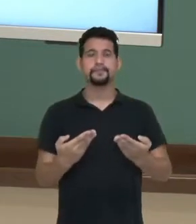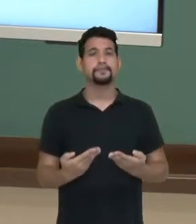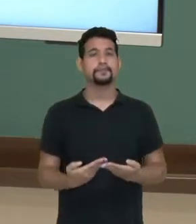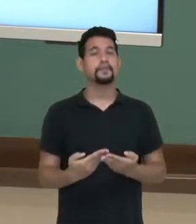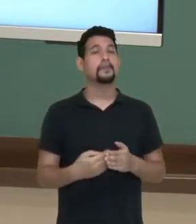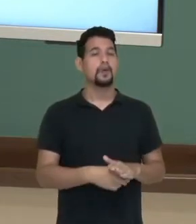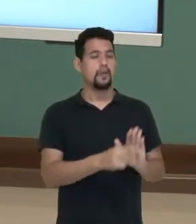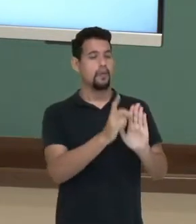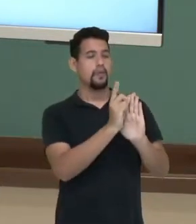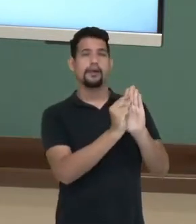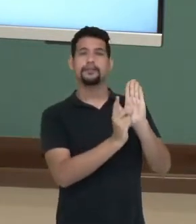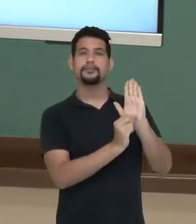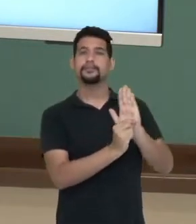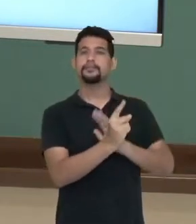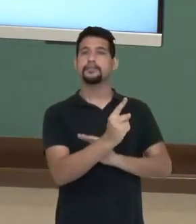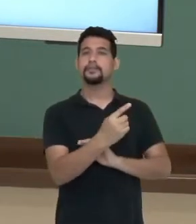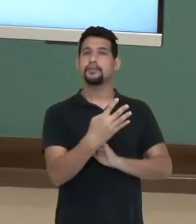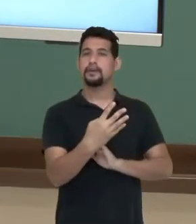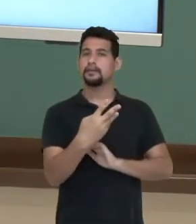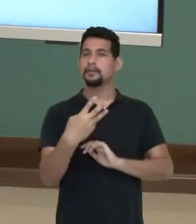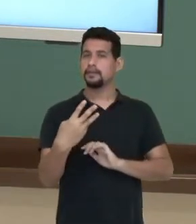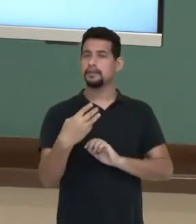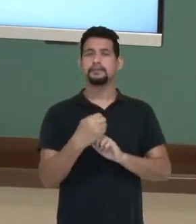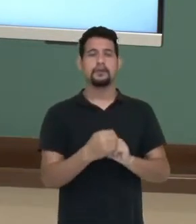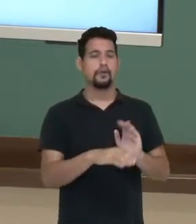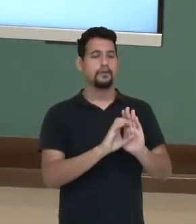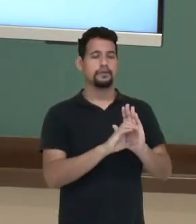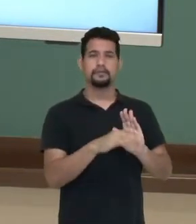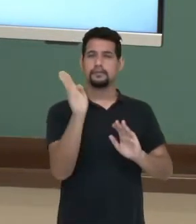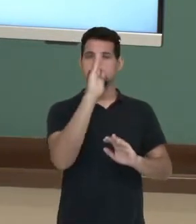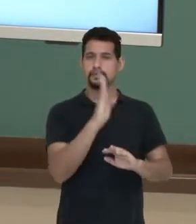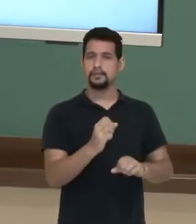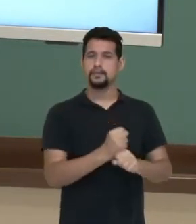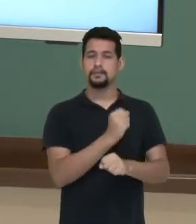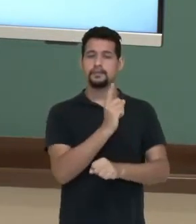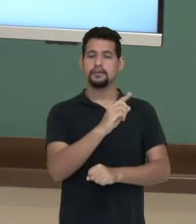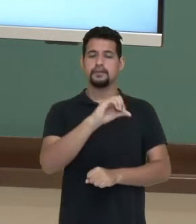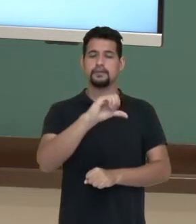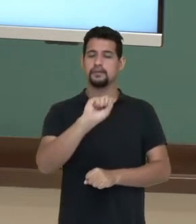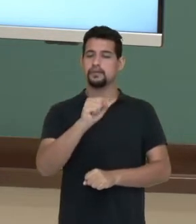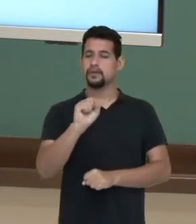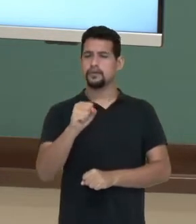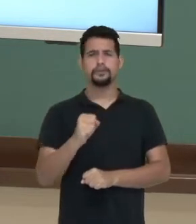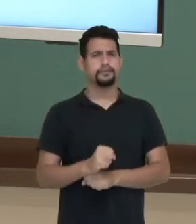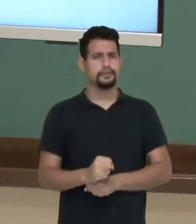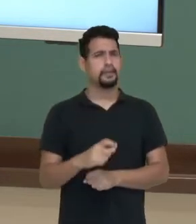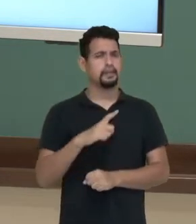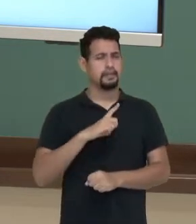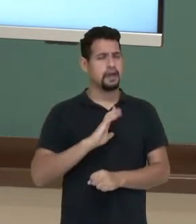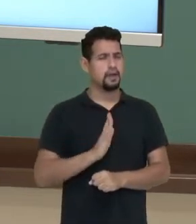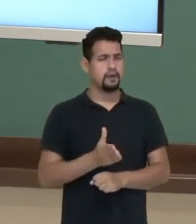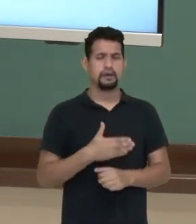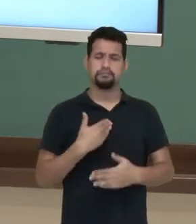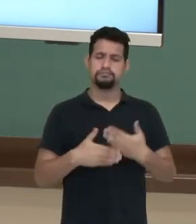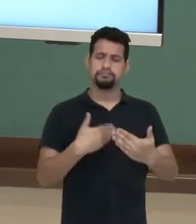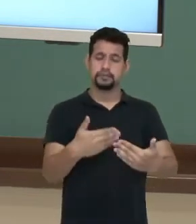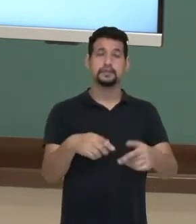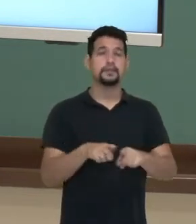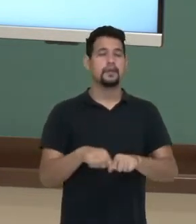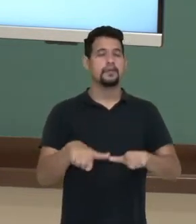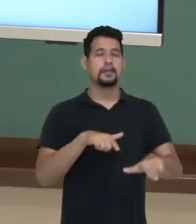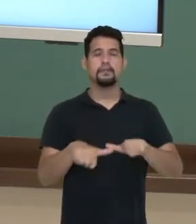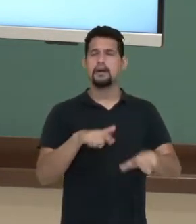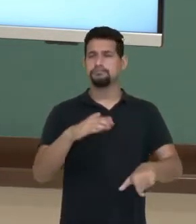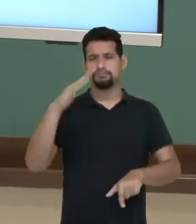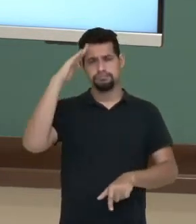artigo 143 da Constituição Brasileira de 1988, que está atualmente em vigor, o serviço militar